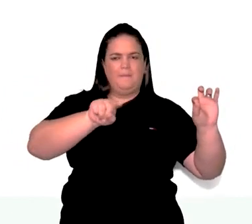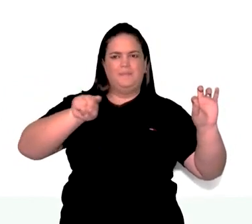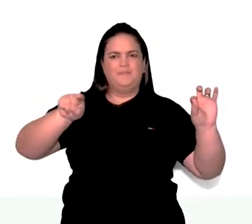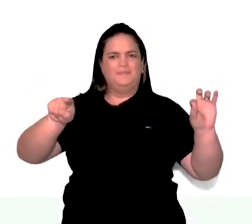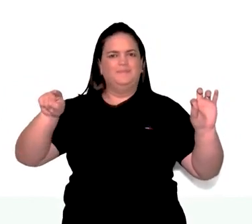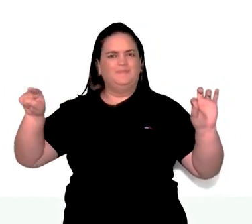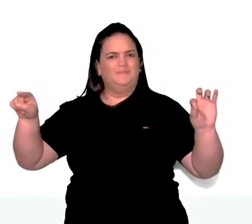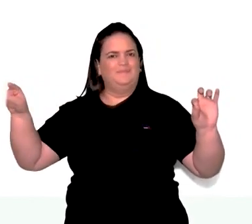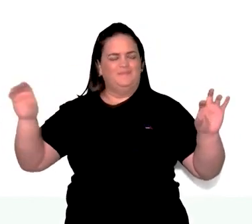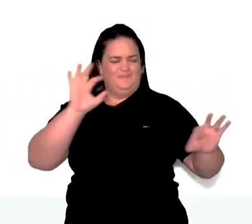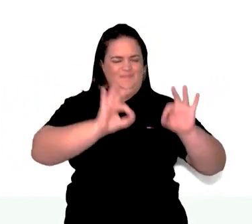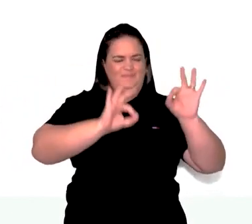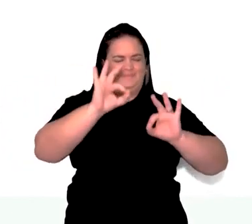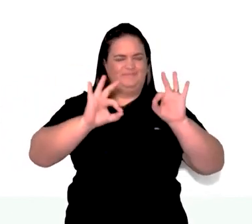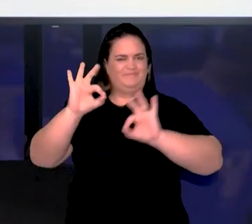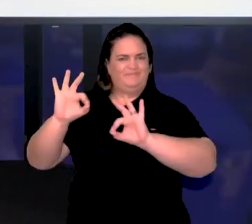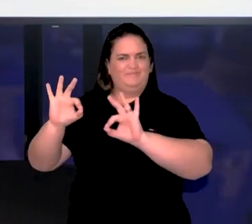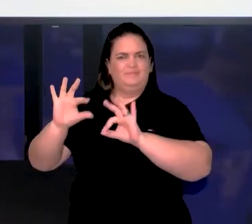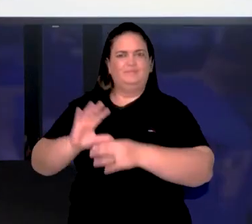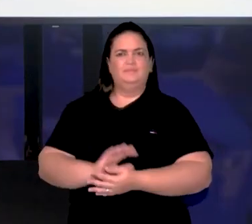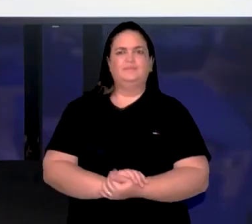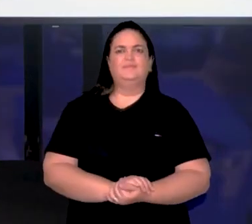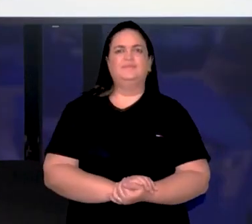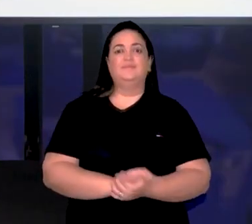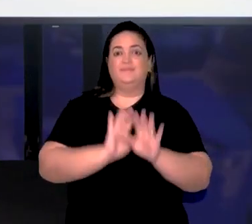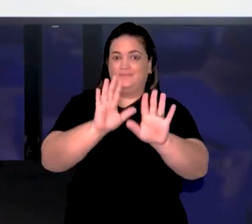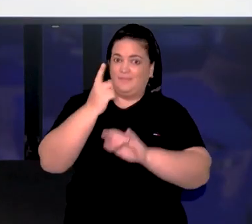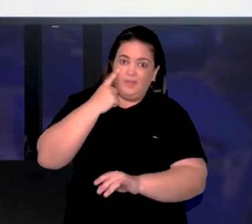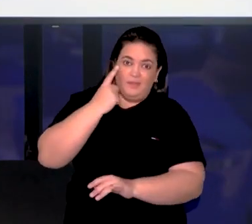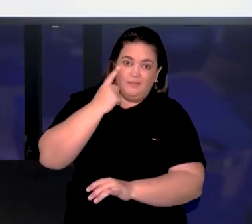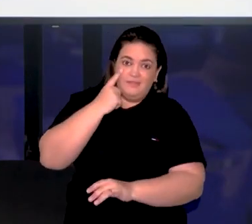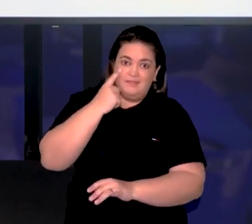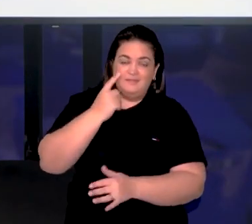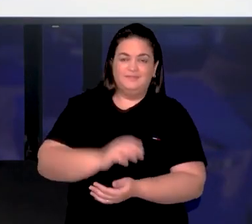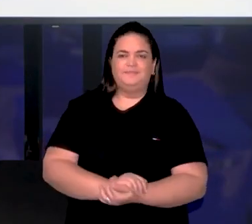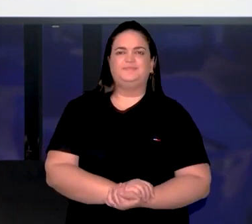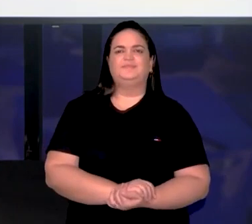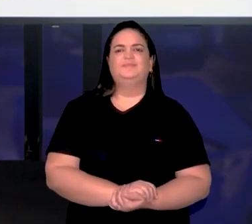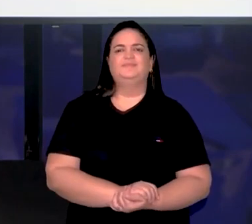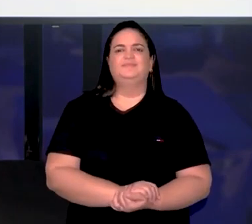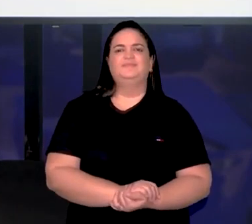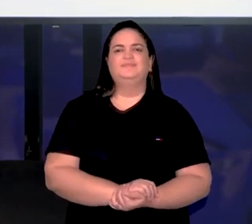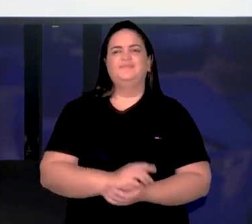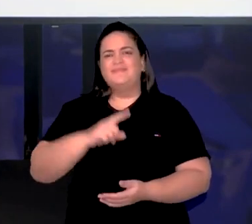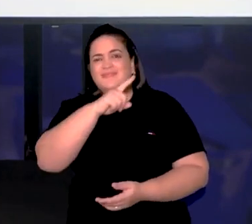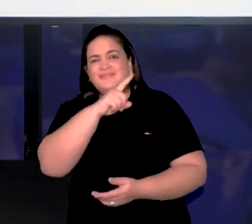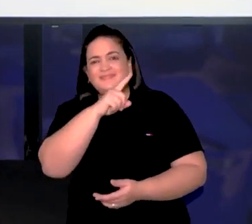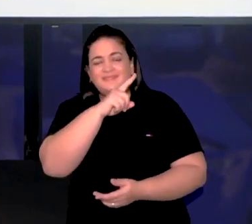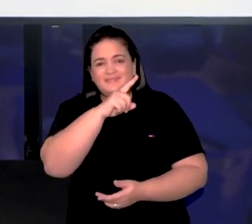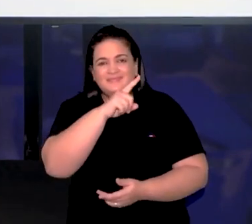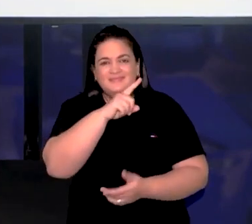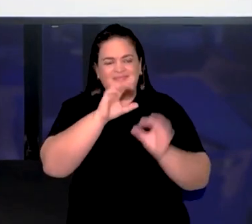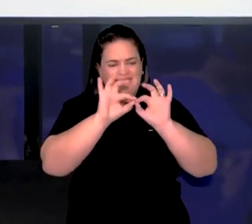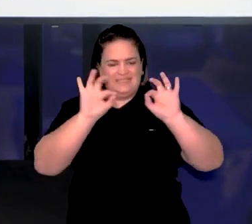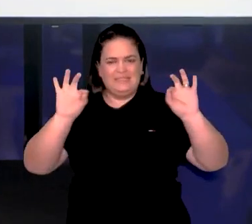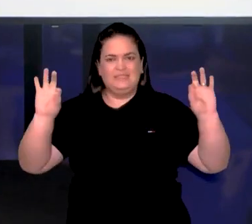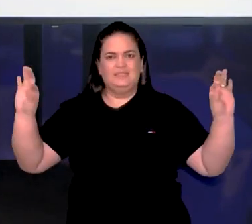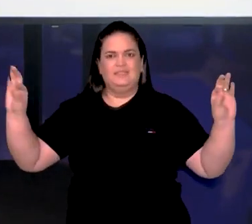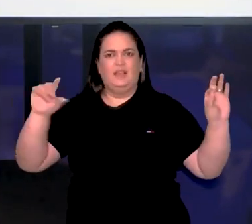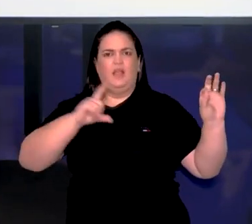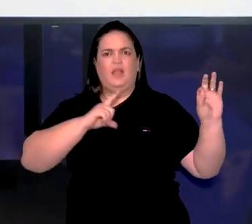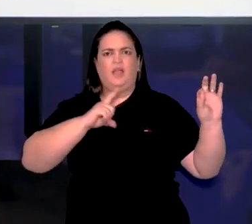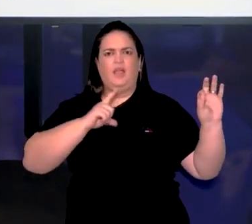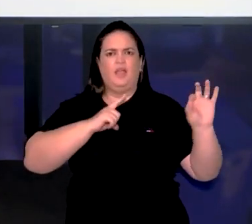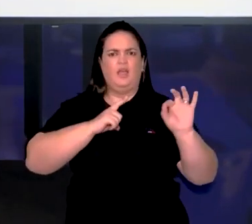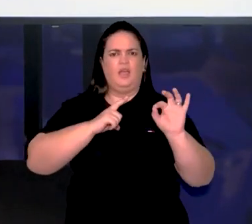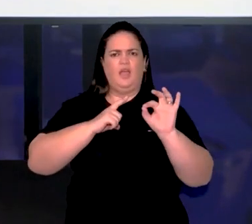ordens, né? Então, vejam só, observe nessa reta numérica que eu tenho